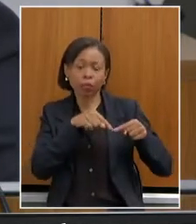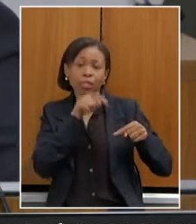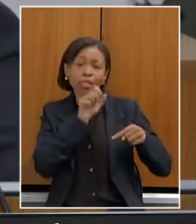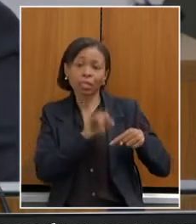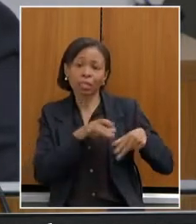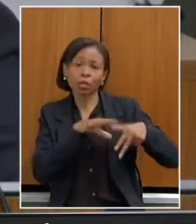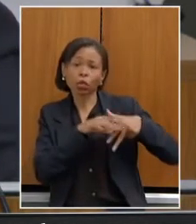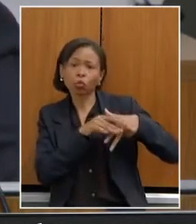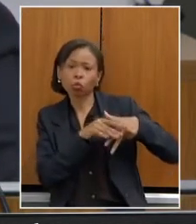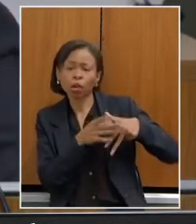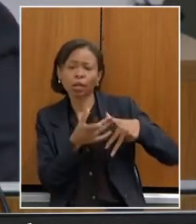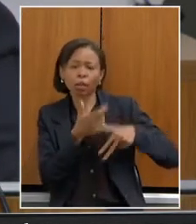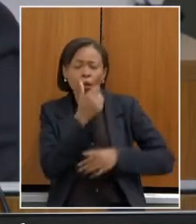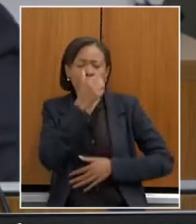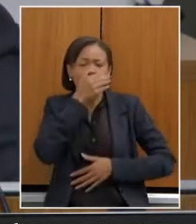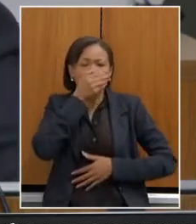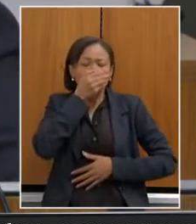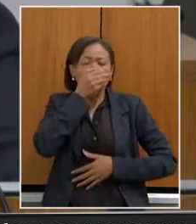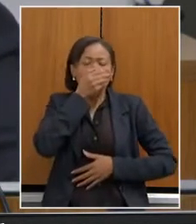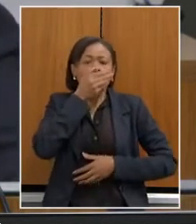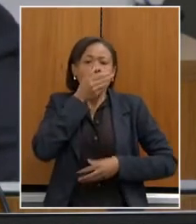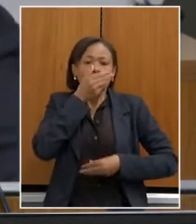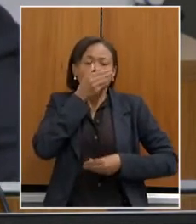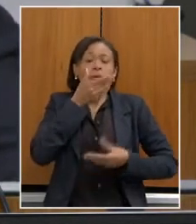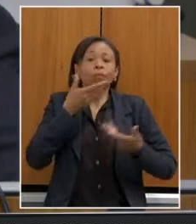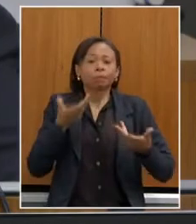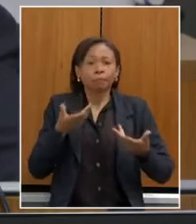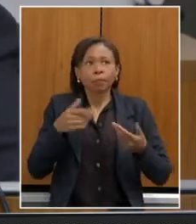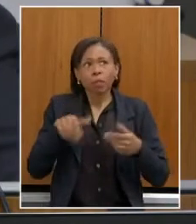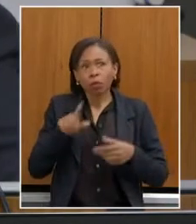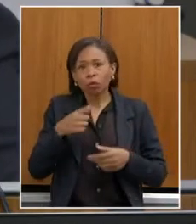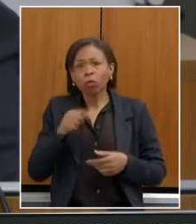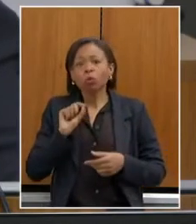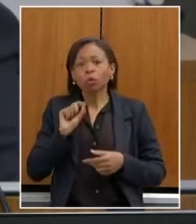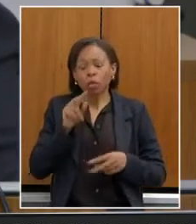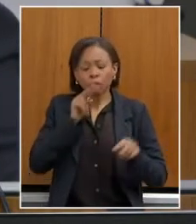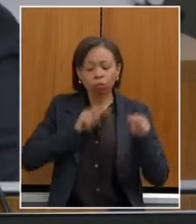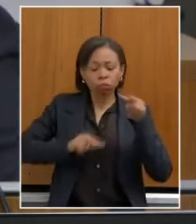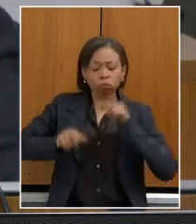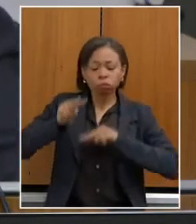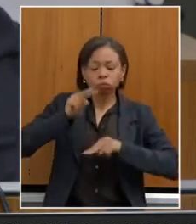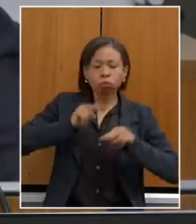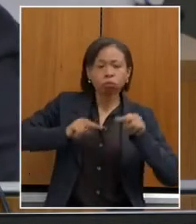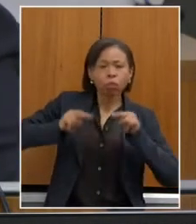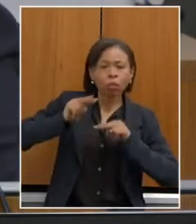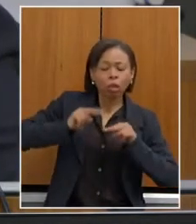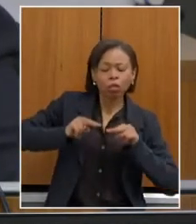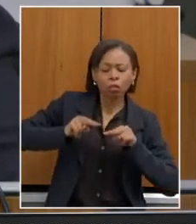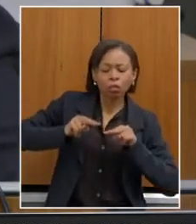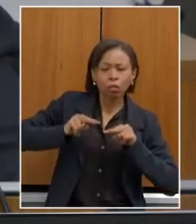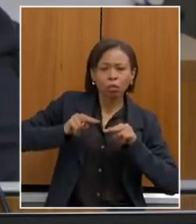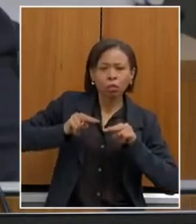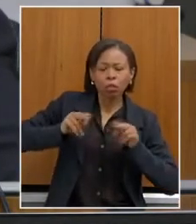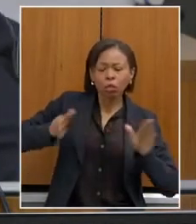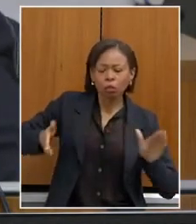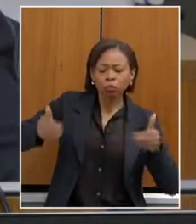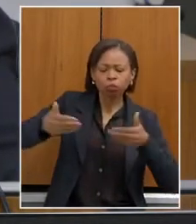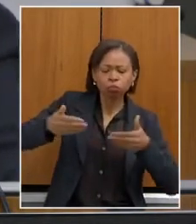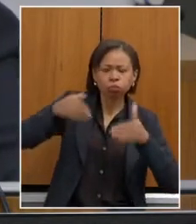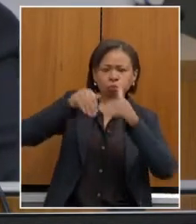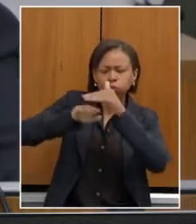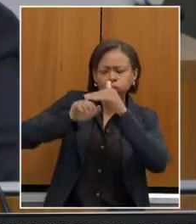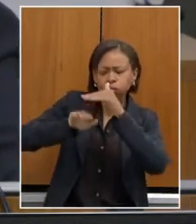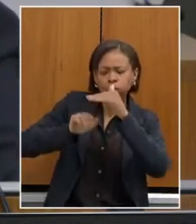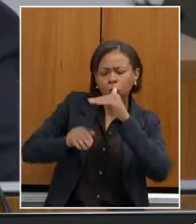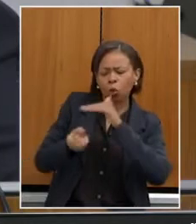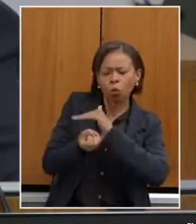mecânica aí o que se faz há uma análise do estoque de cada um dos hospitais e a gente vai garantir no estoque